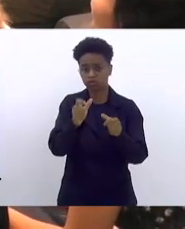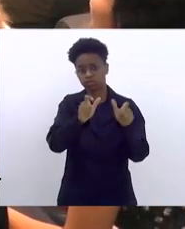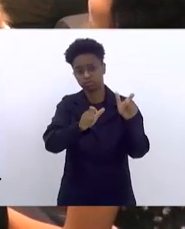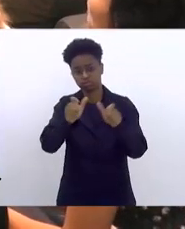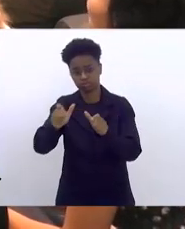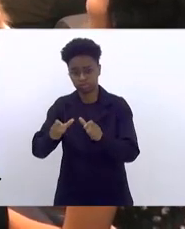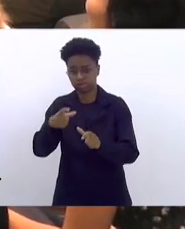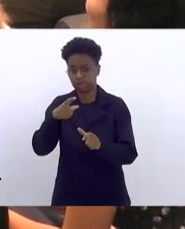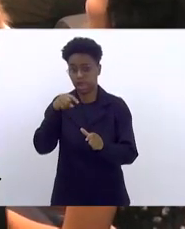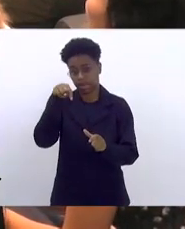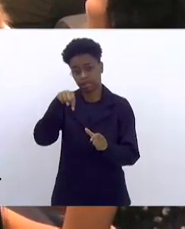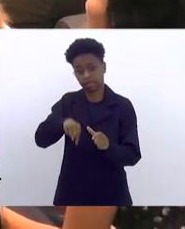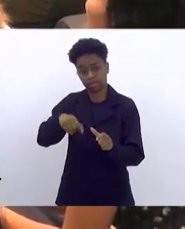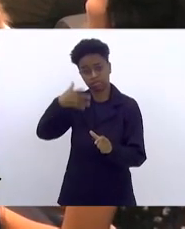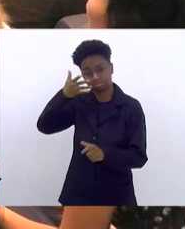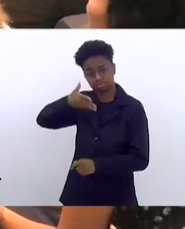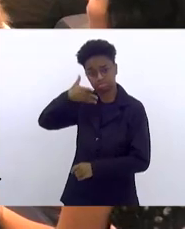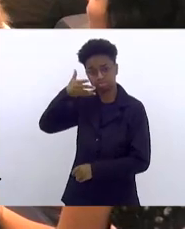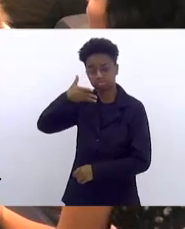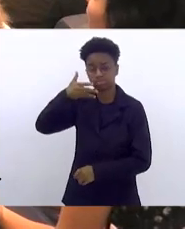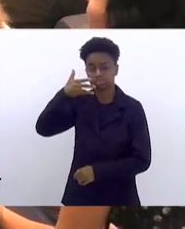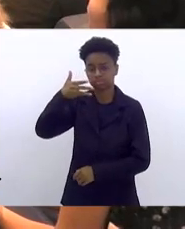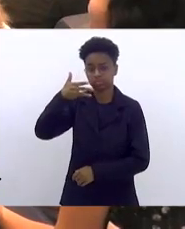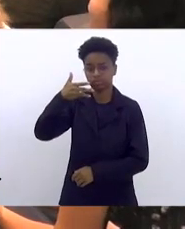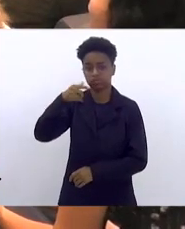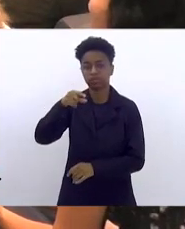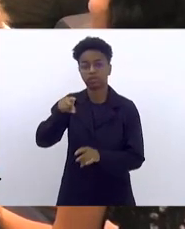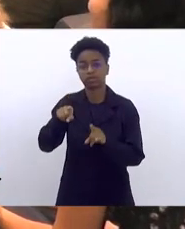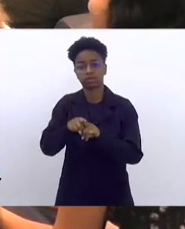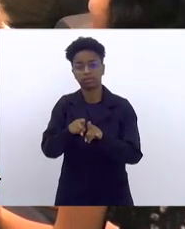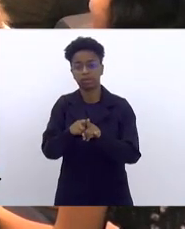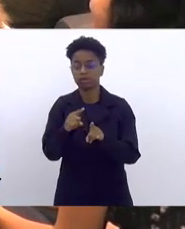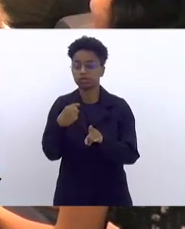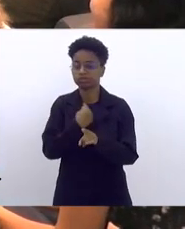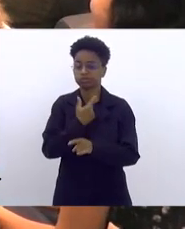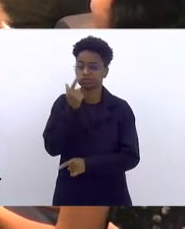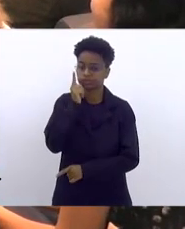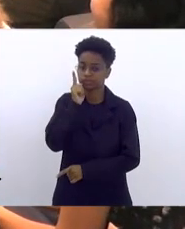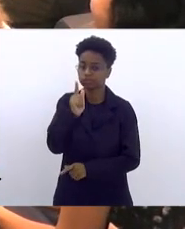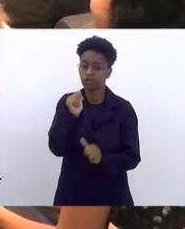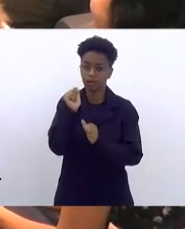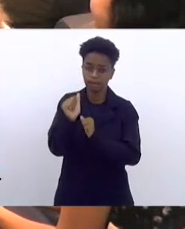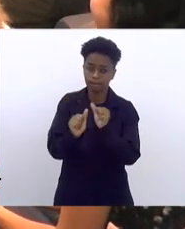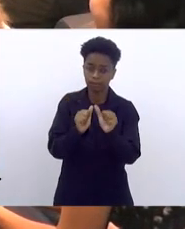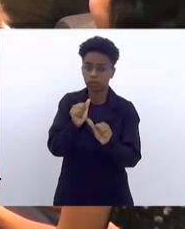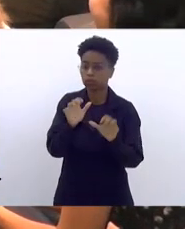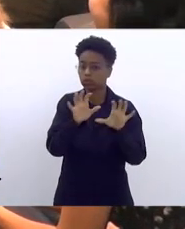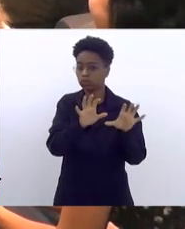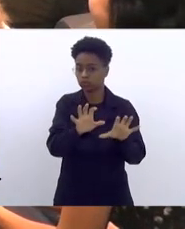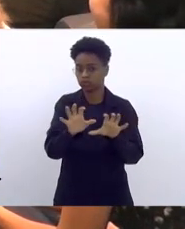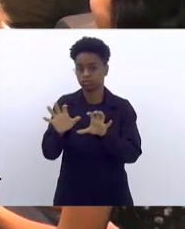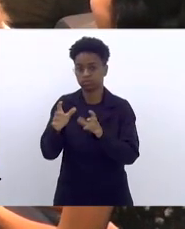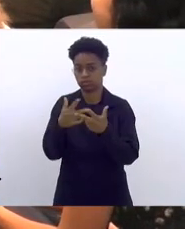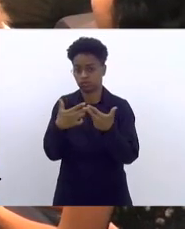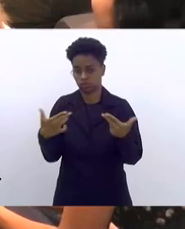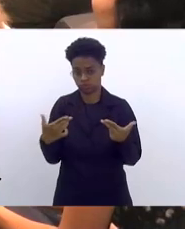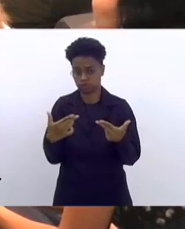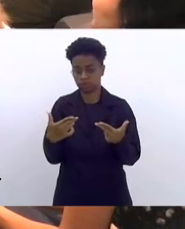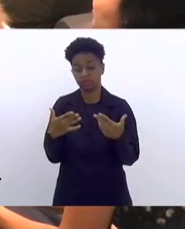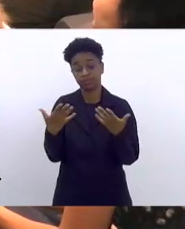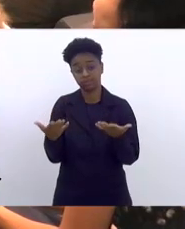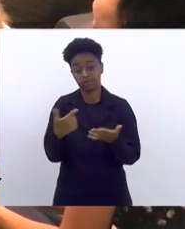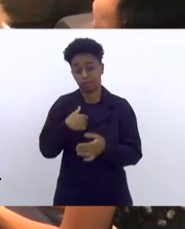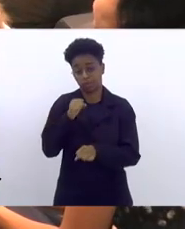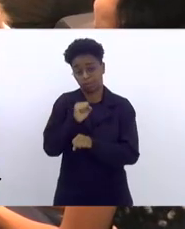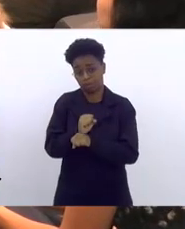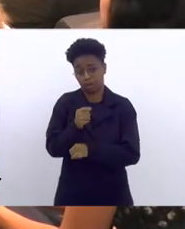que esteve aqui colocando se colocando no sentido da gente poder modificar essa situação que está aí então eu vou